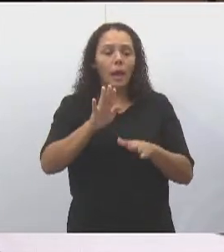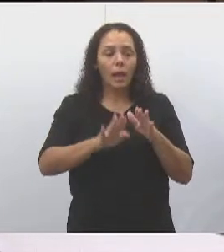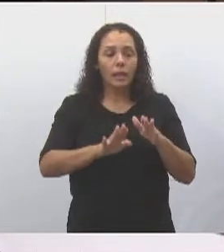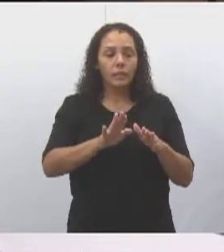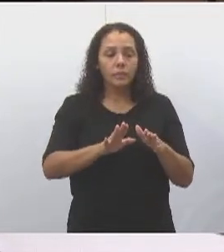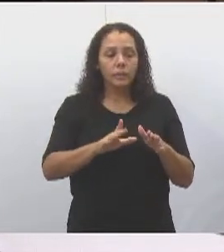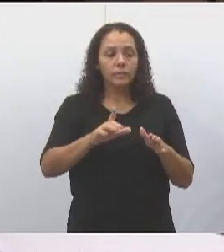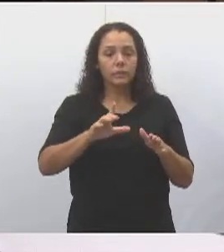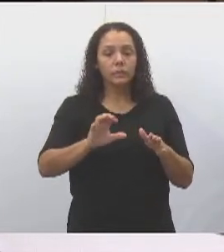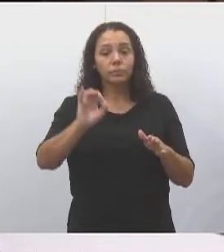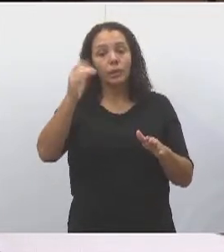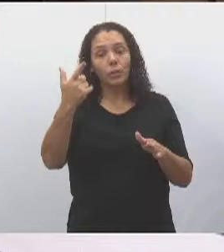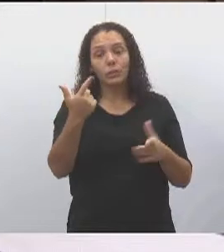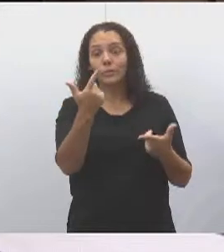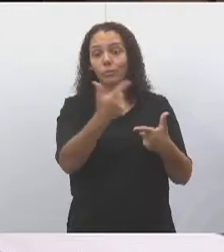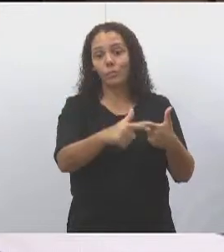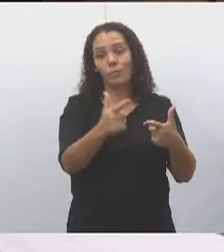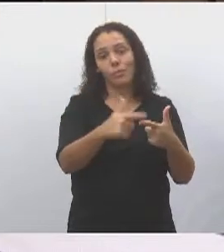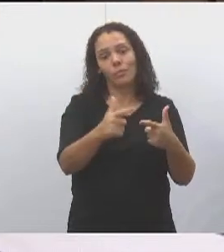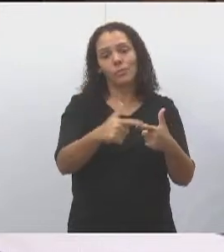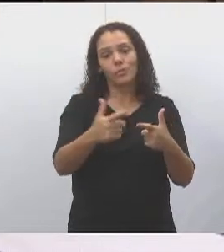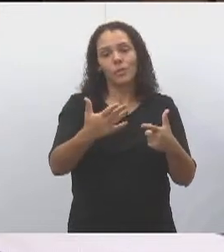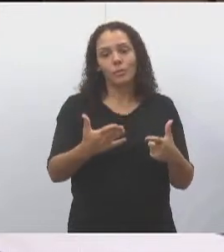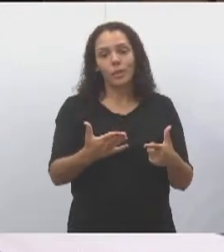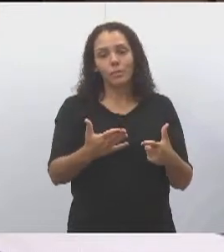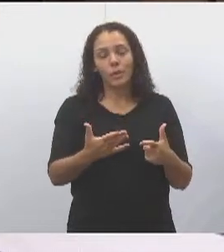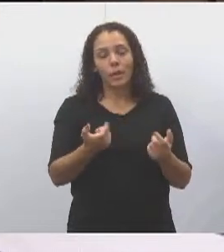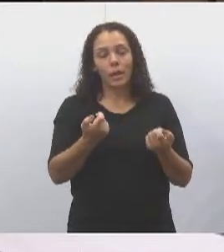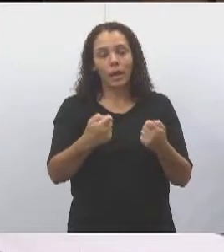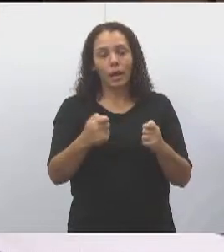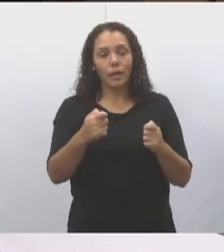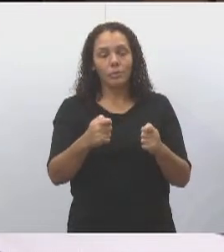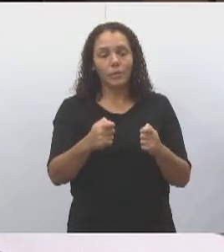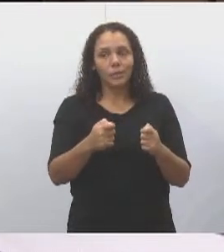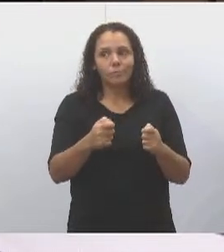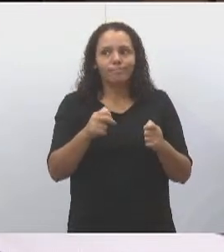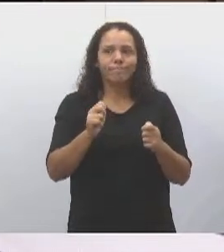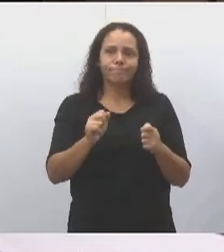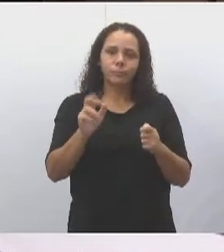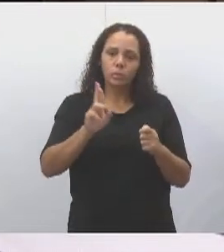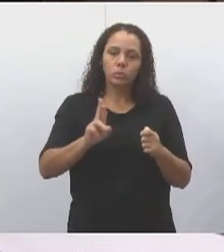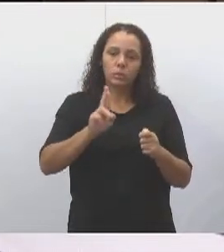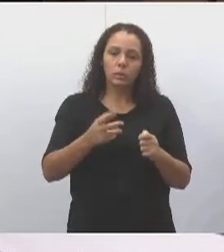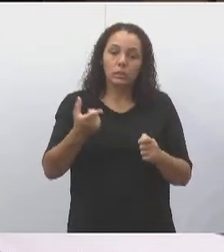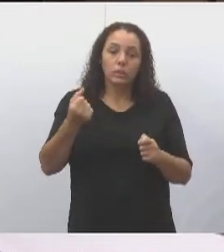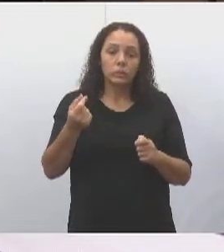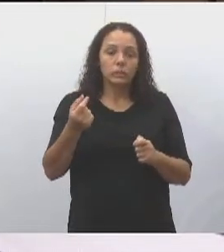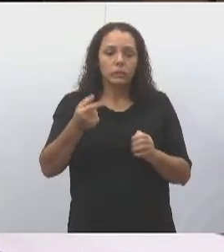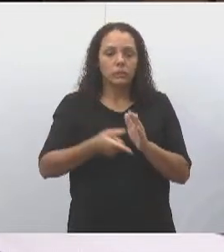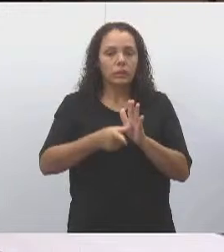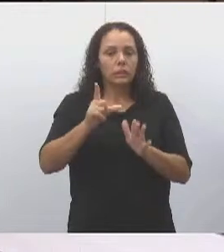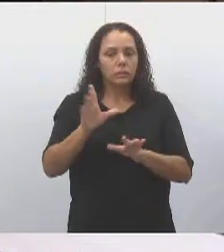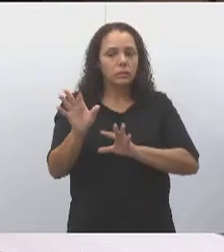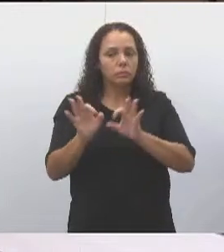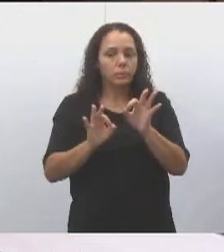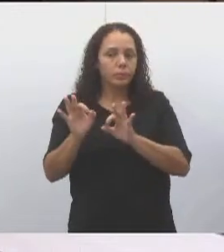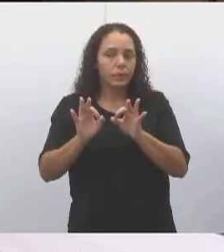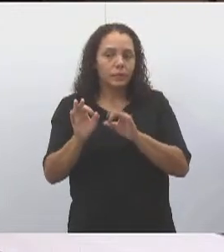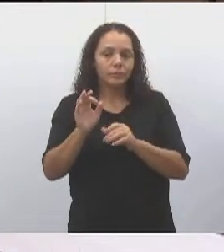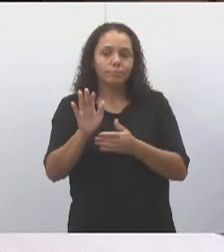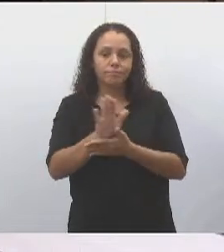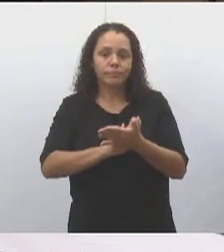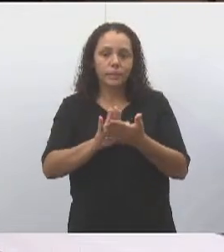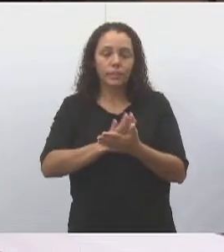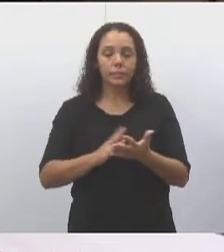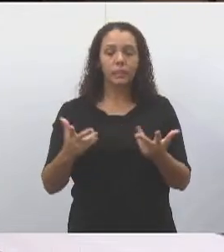seja de uma obra importante e que precisa acontecer, que não estava prevista, mas que houve algum incidente, seja algum motivo